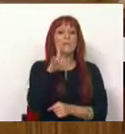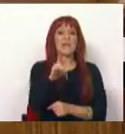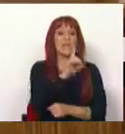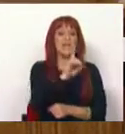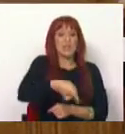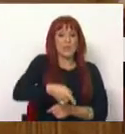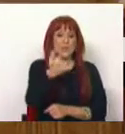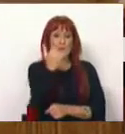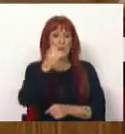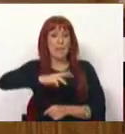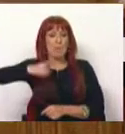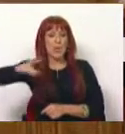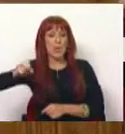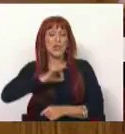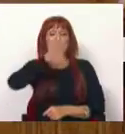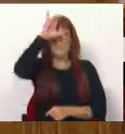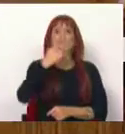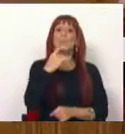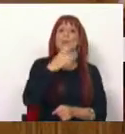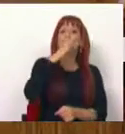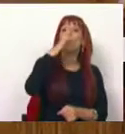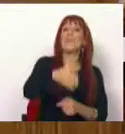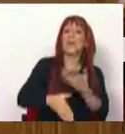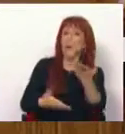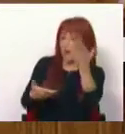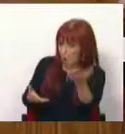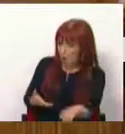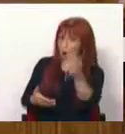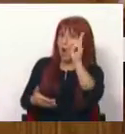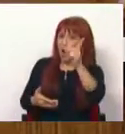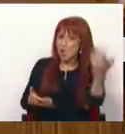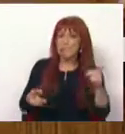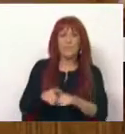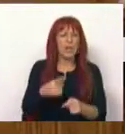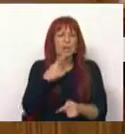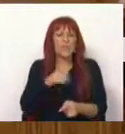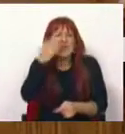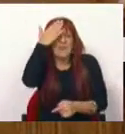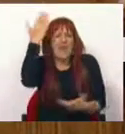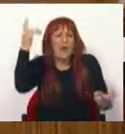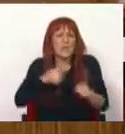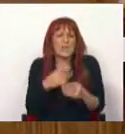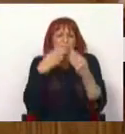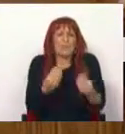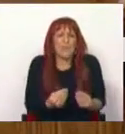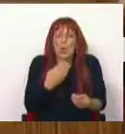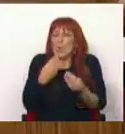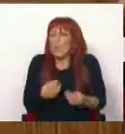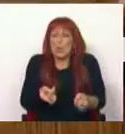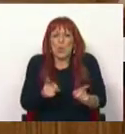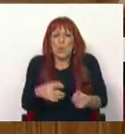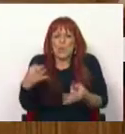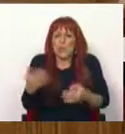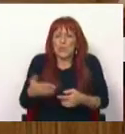de euros. E, portanto, Sr. Ministro, a pergunta que quero deixar desde já, eu não lhe vou perguntar se acha que é injusto ou se é injusto, mas se